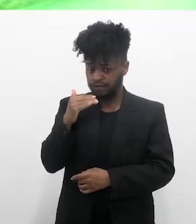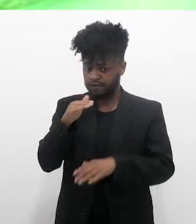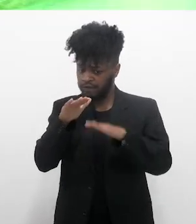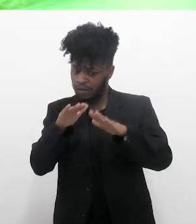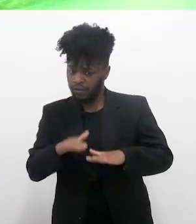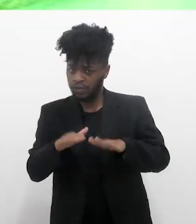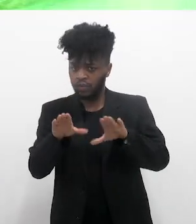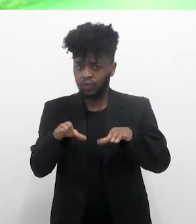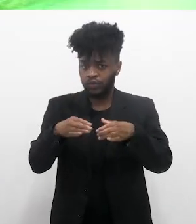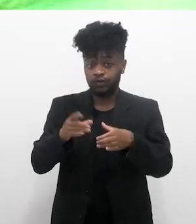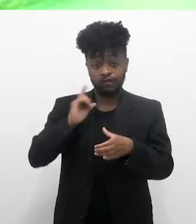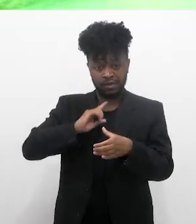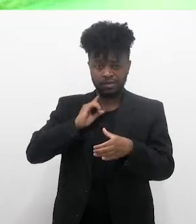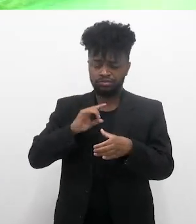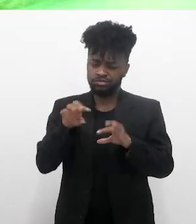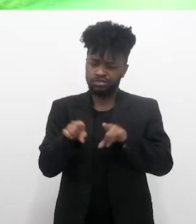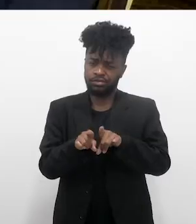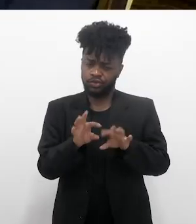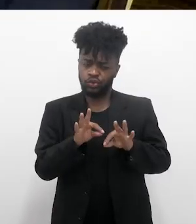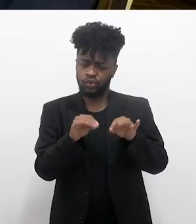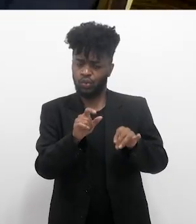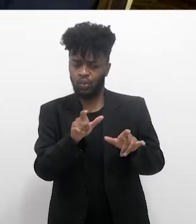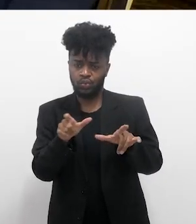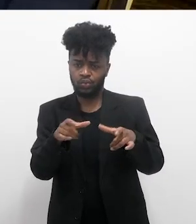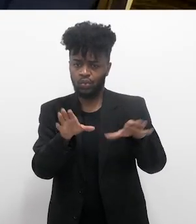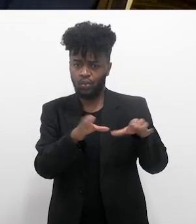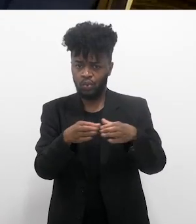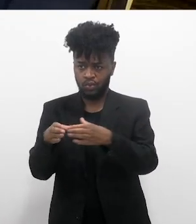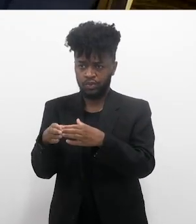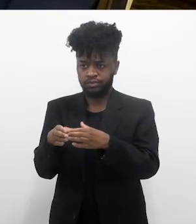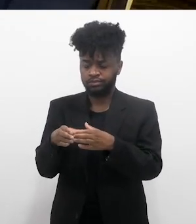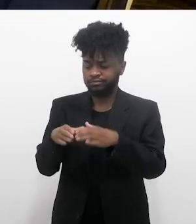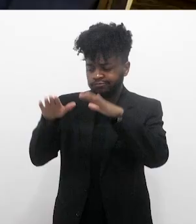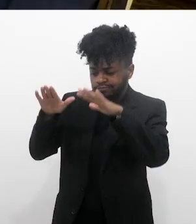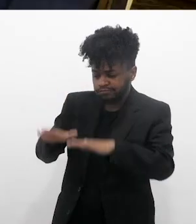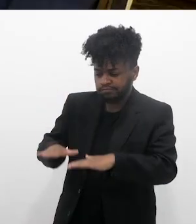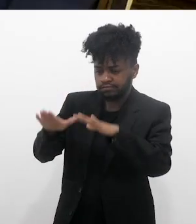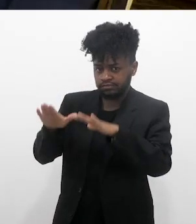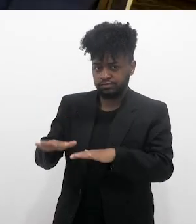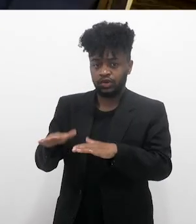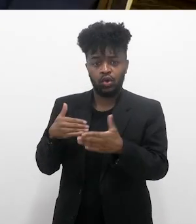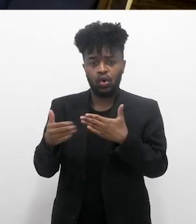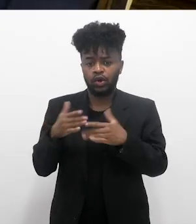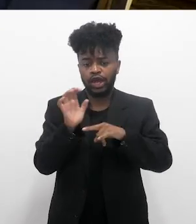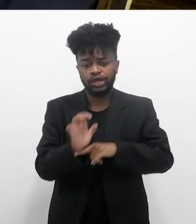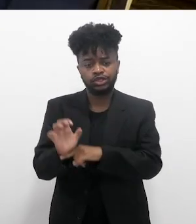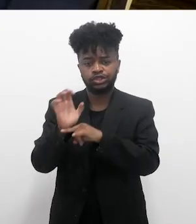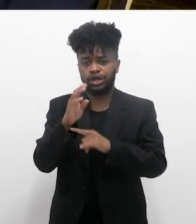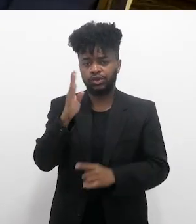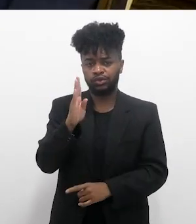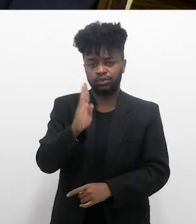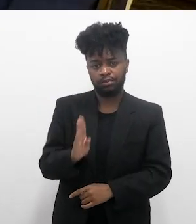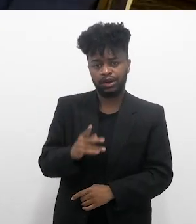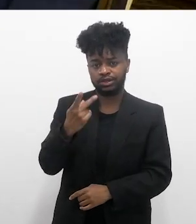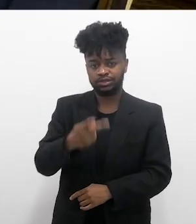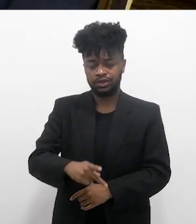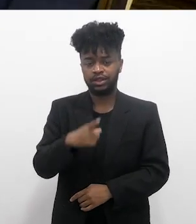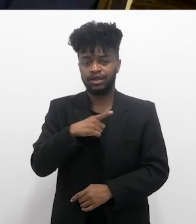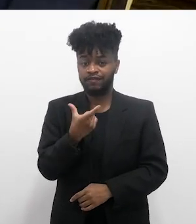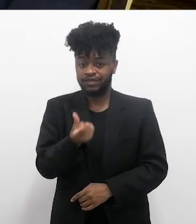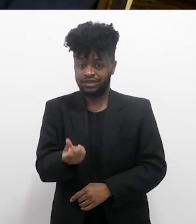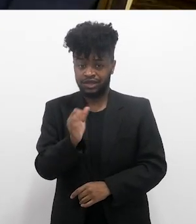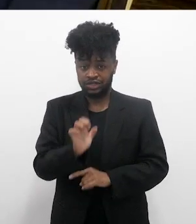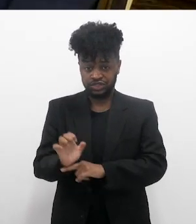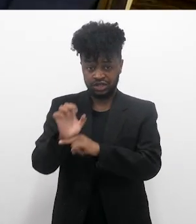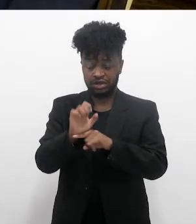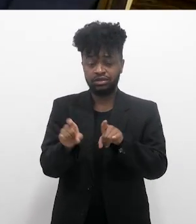todas as torcidas, porque o Zico, por onde passa, ele é idolatrado em qualquer estado da federação, dos 26 estados, mais o